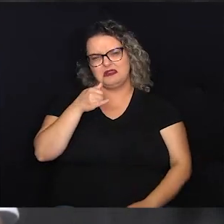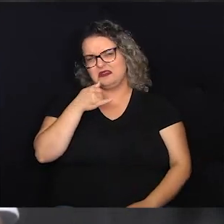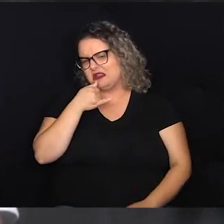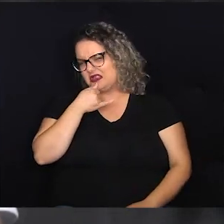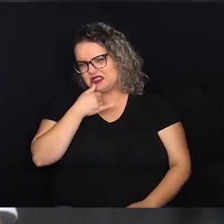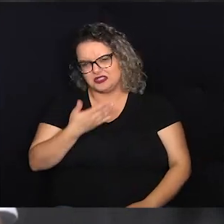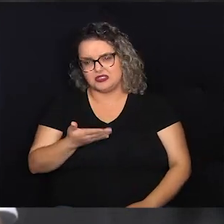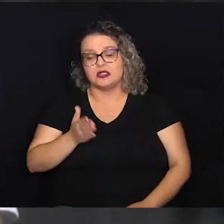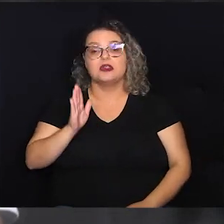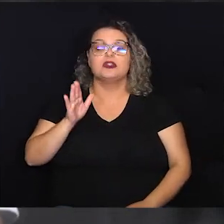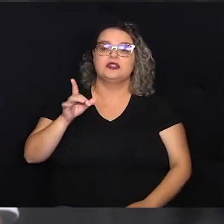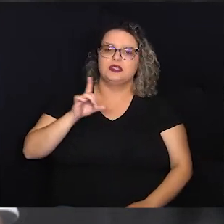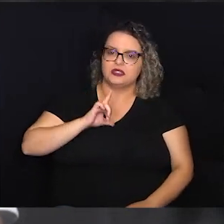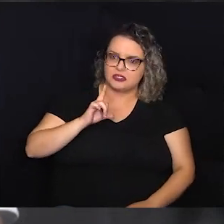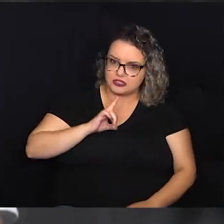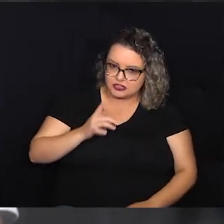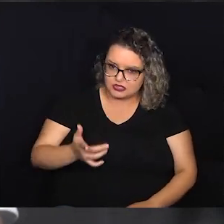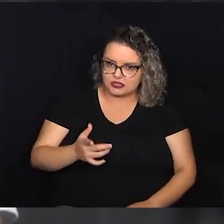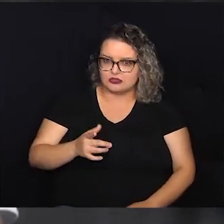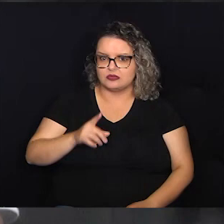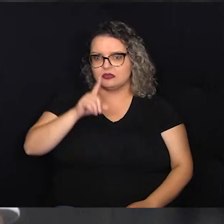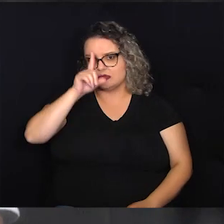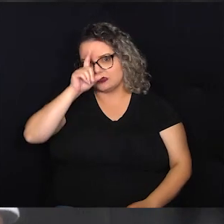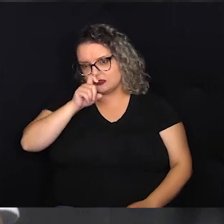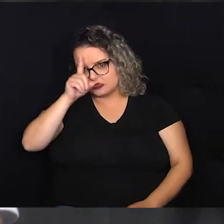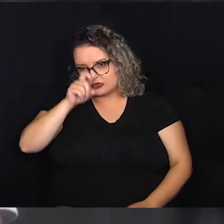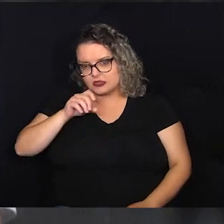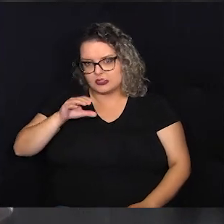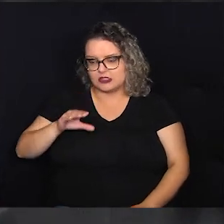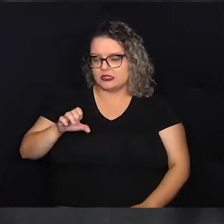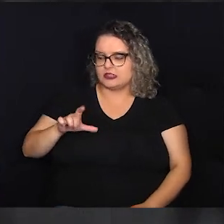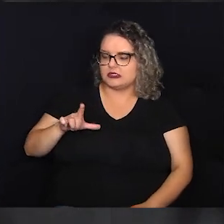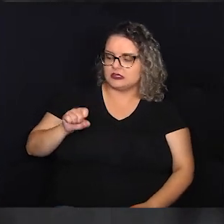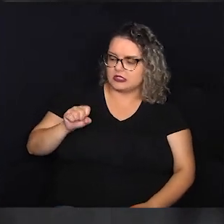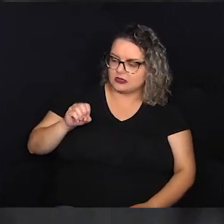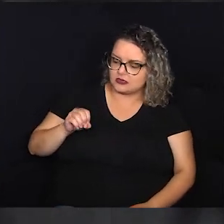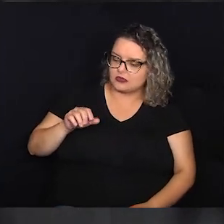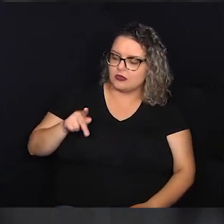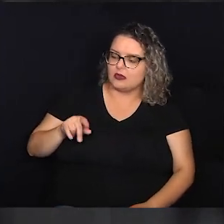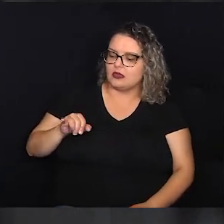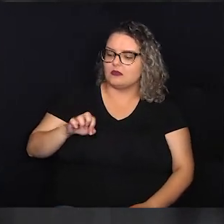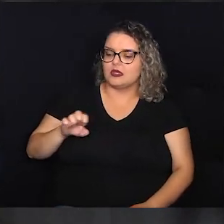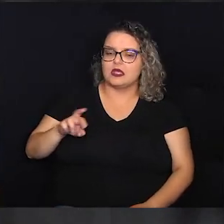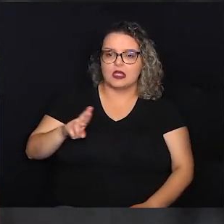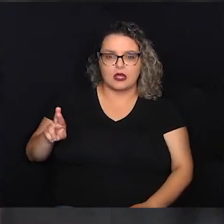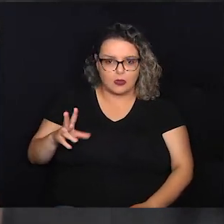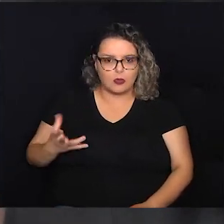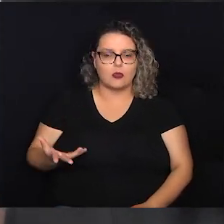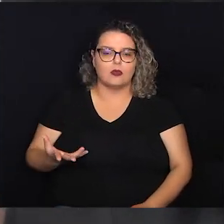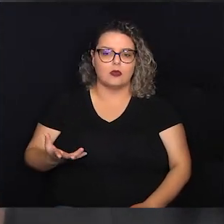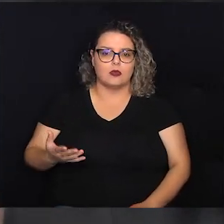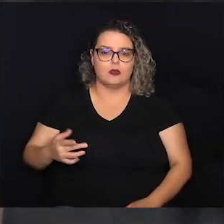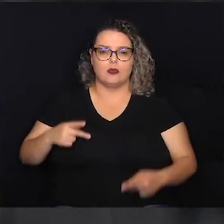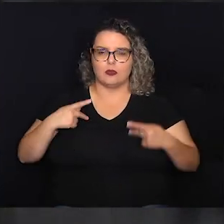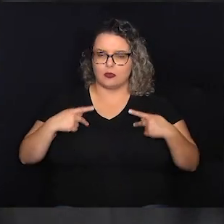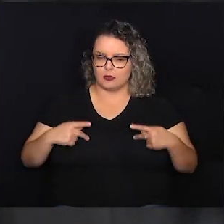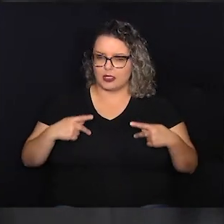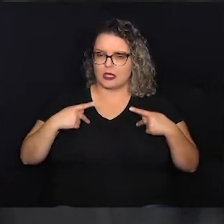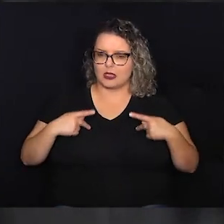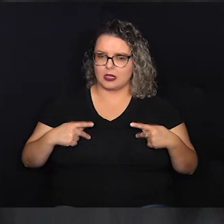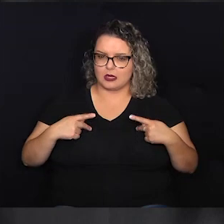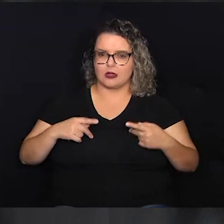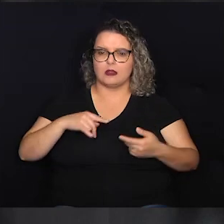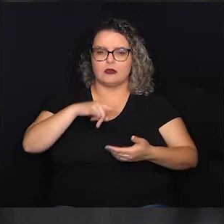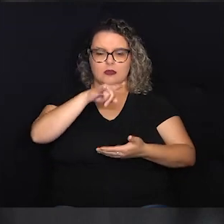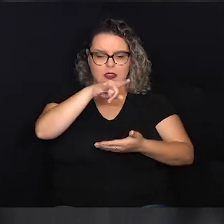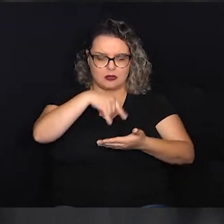na periferia, é muito triste. Sim. Eu já estive no Hospital Celso Pierro com pneumonia, e